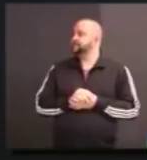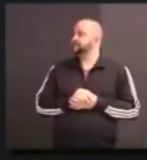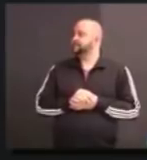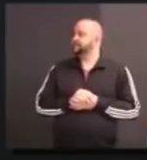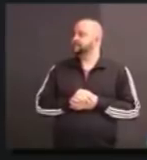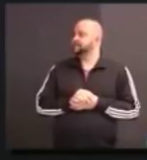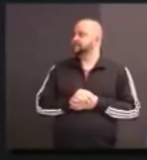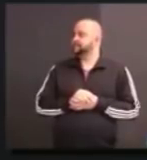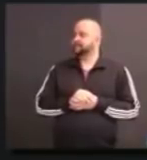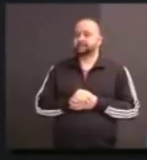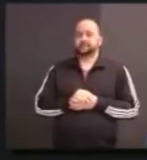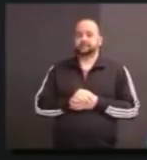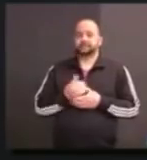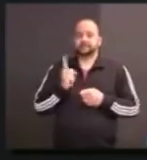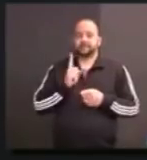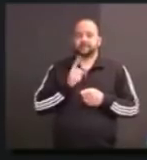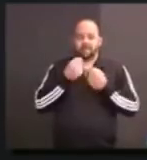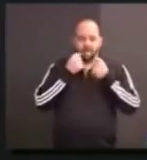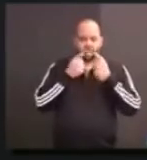comigo.